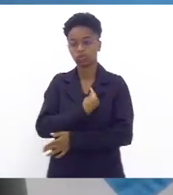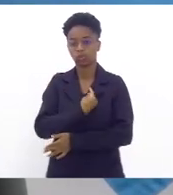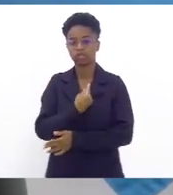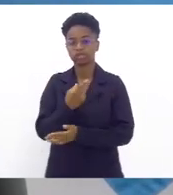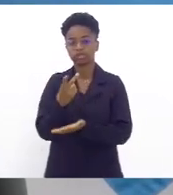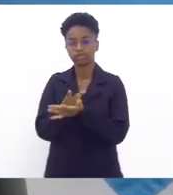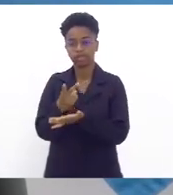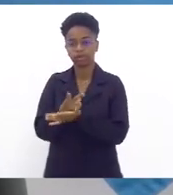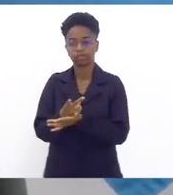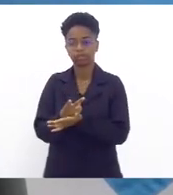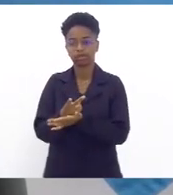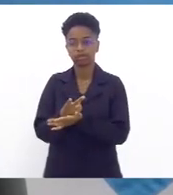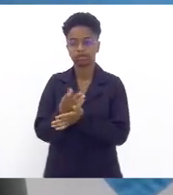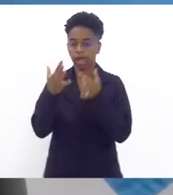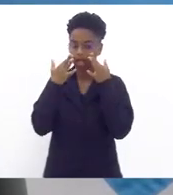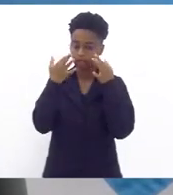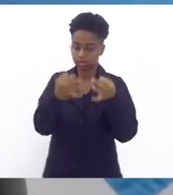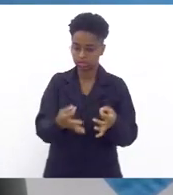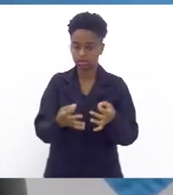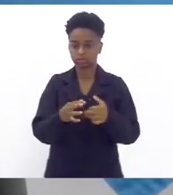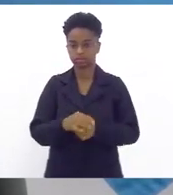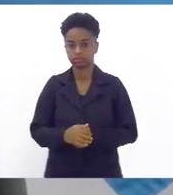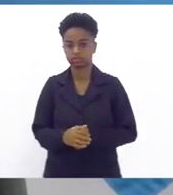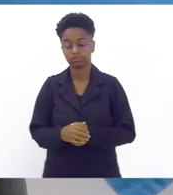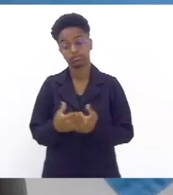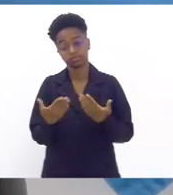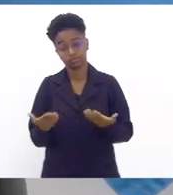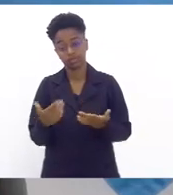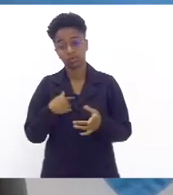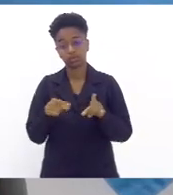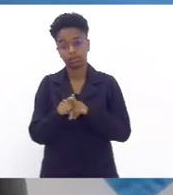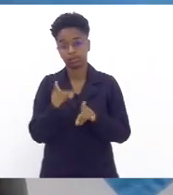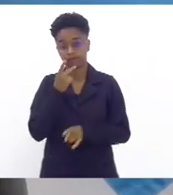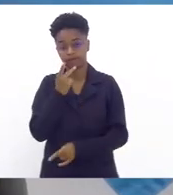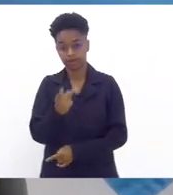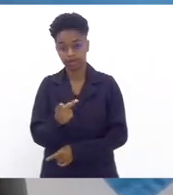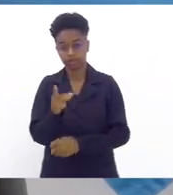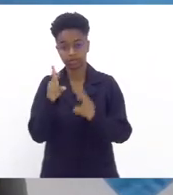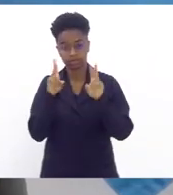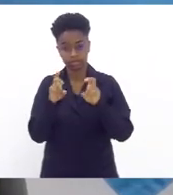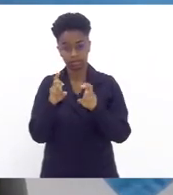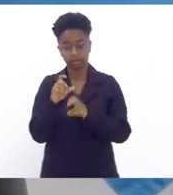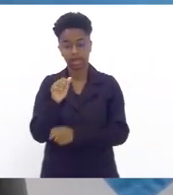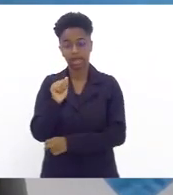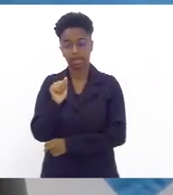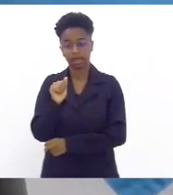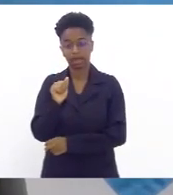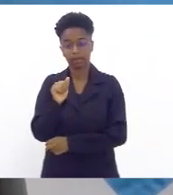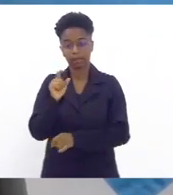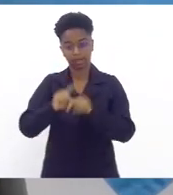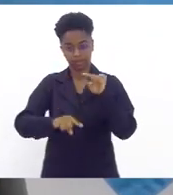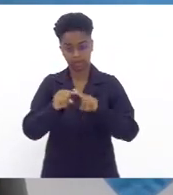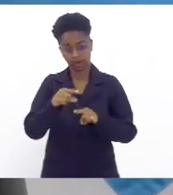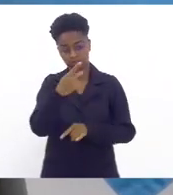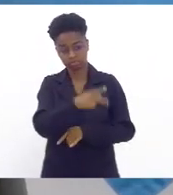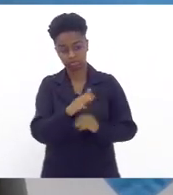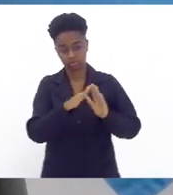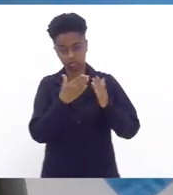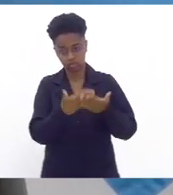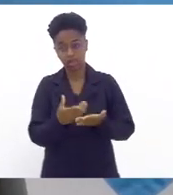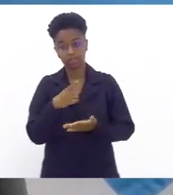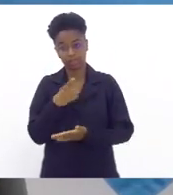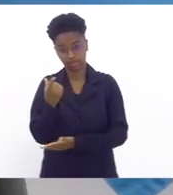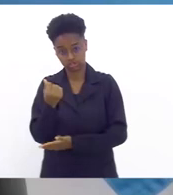a gente atendeu né tanto que eu até mencionei a questão do Acervo que a escola tem uma